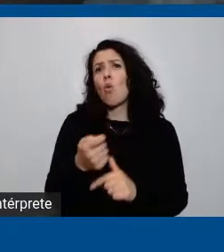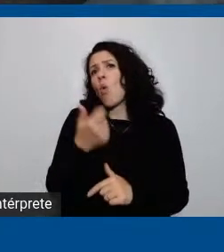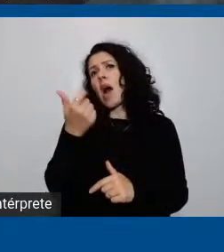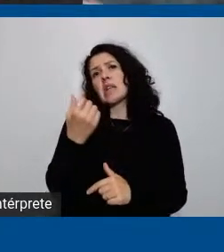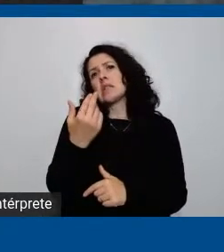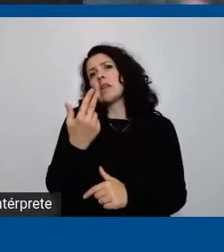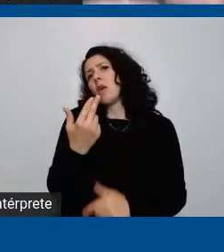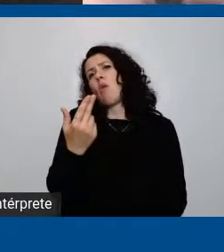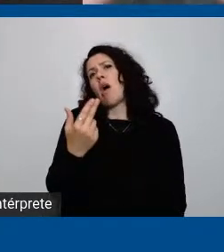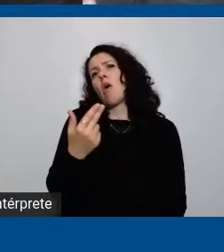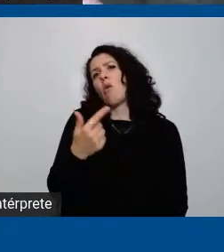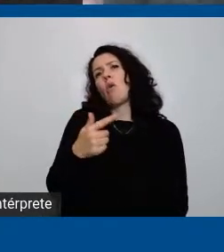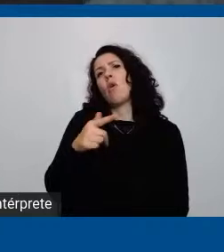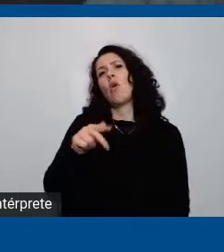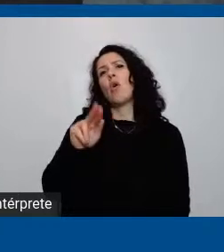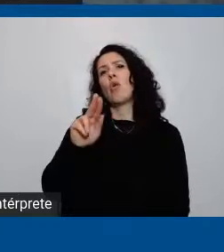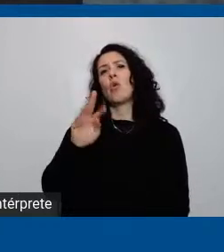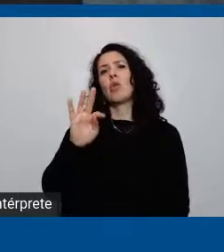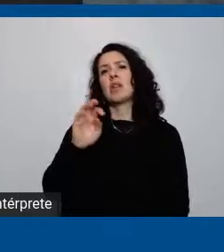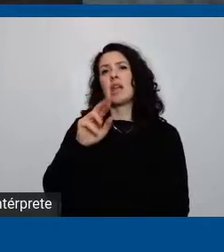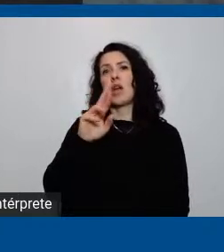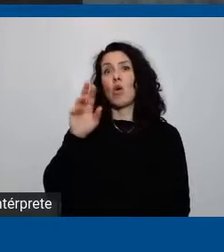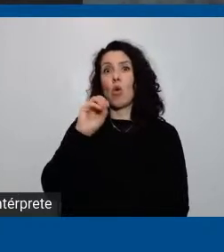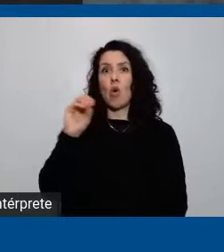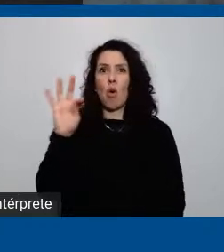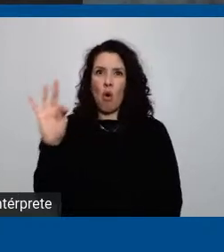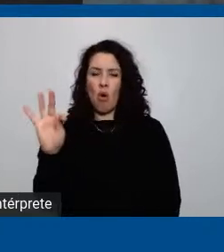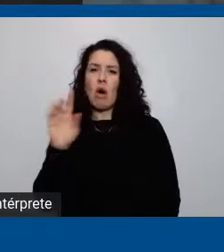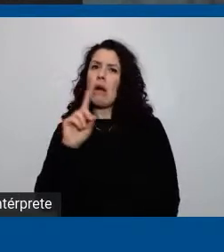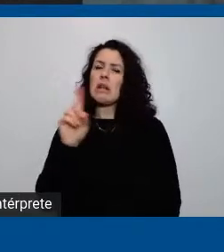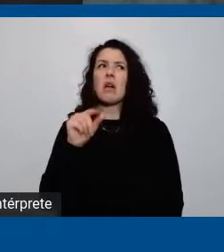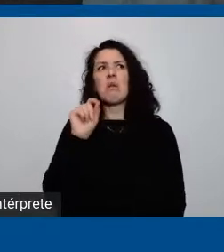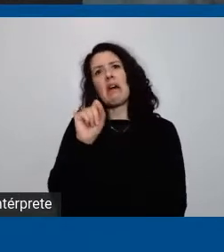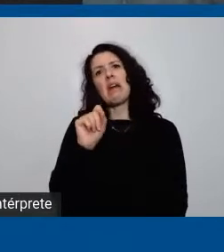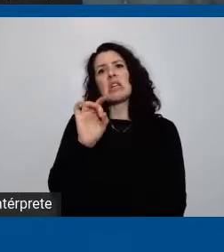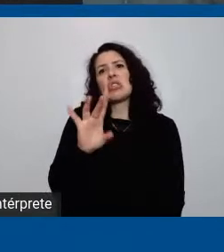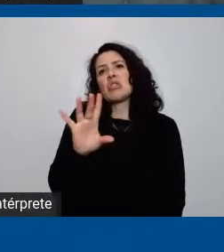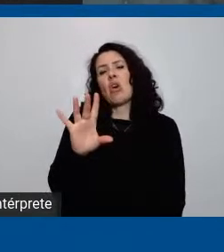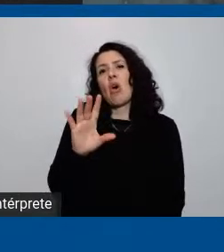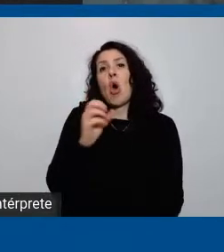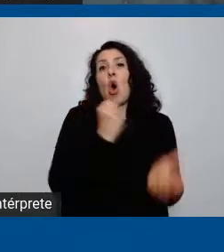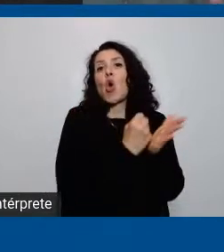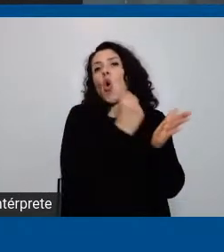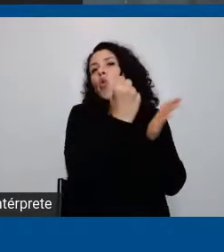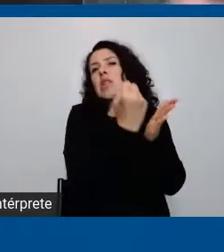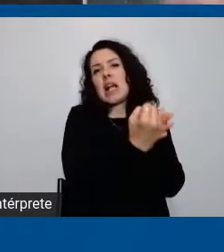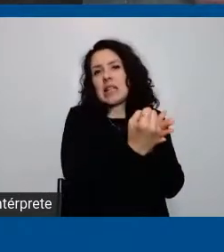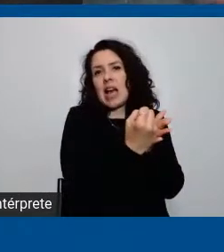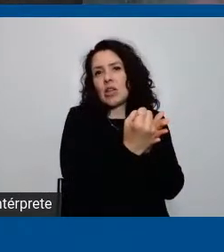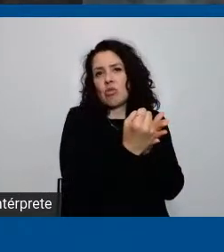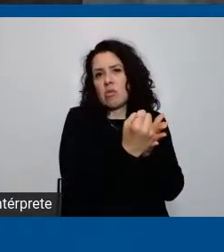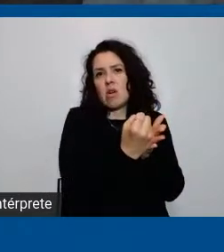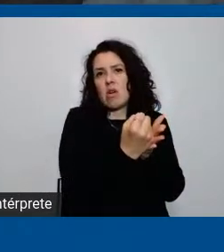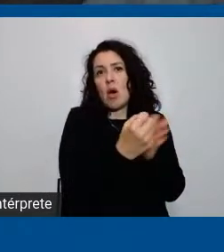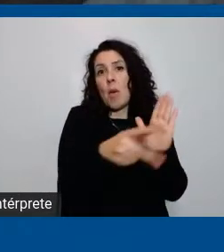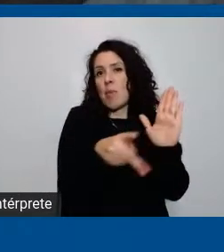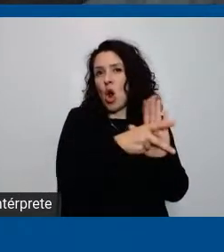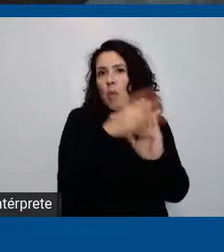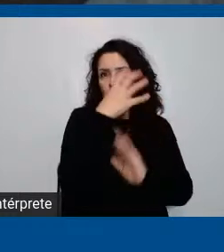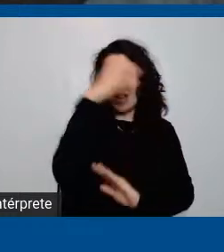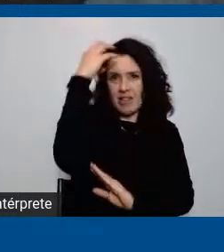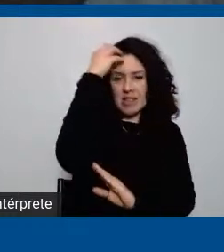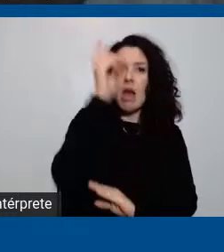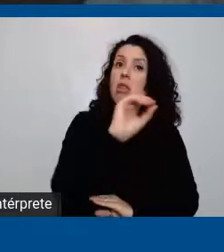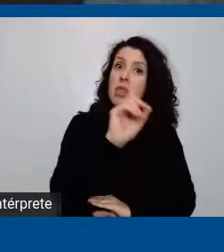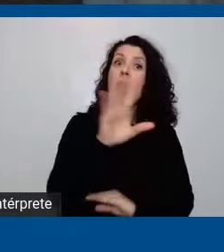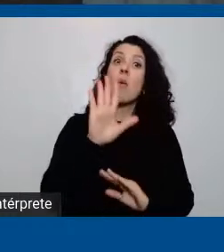Gotterot, né? Ele não era um fotógrafo contratado pelo patrimônio, mas era um fotógrafo que subsidiou o